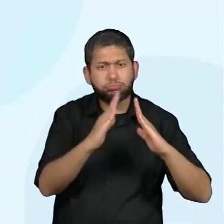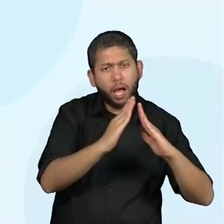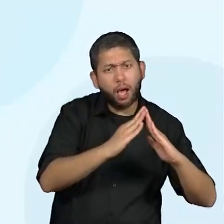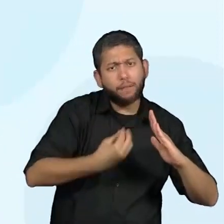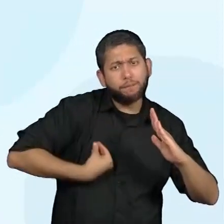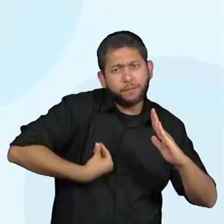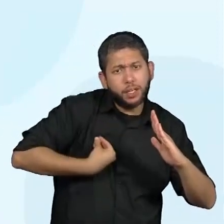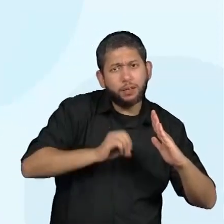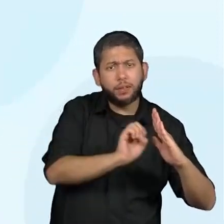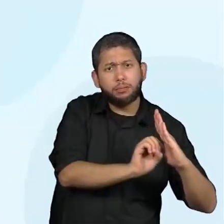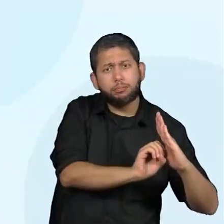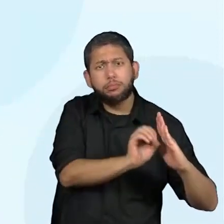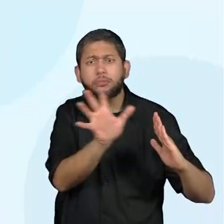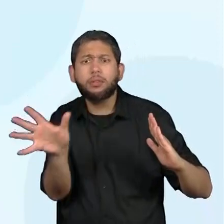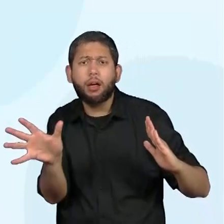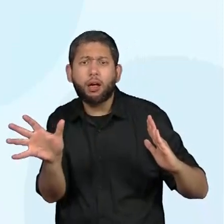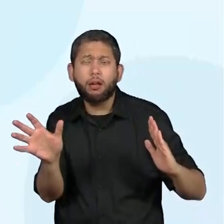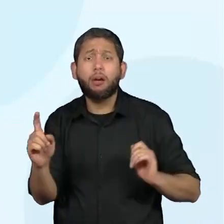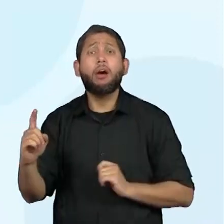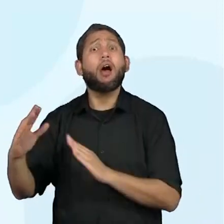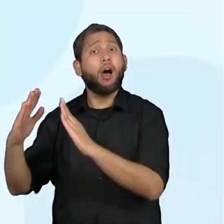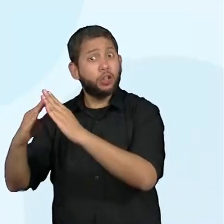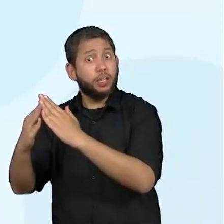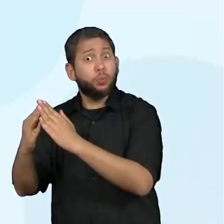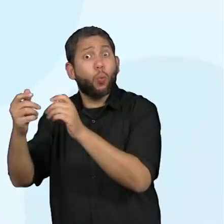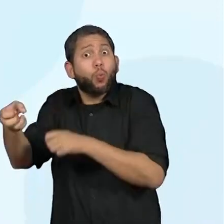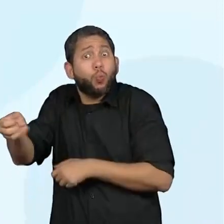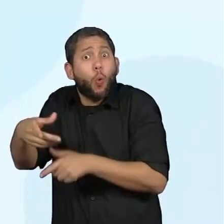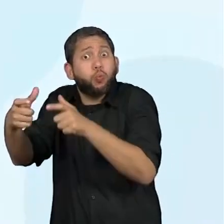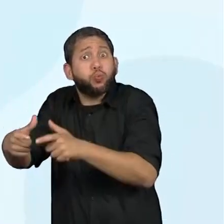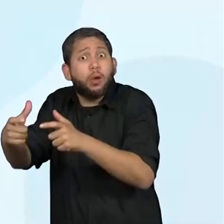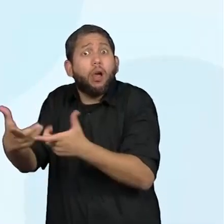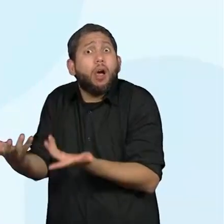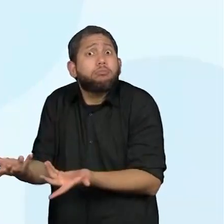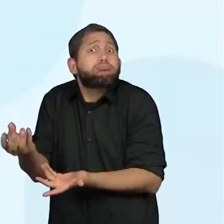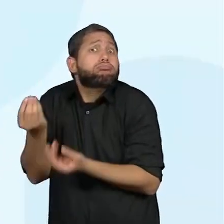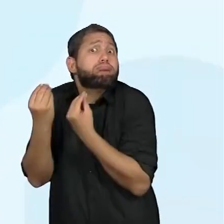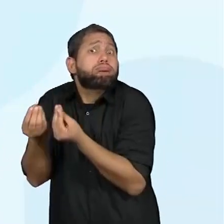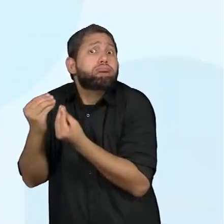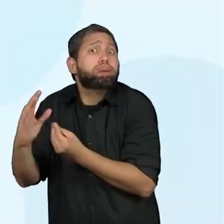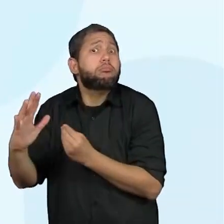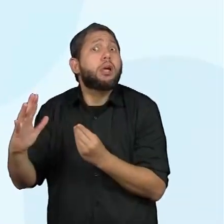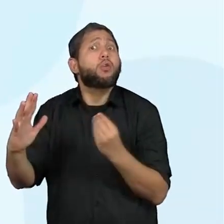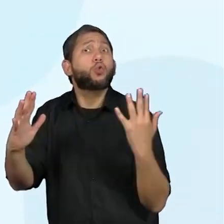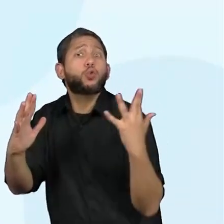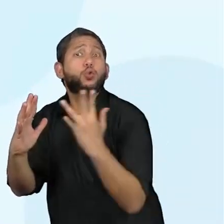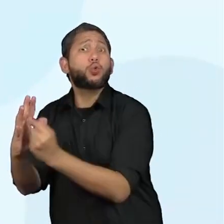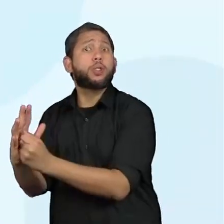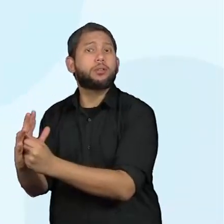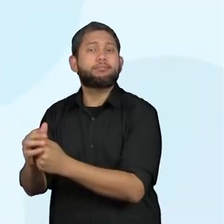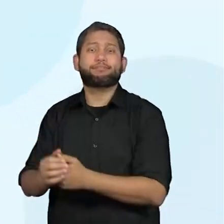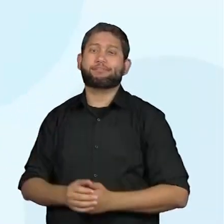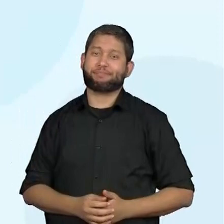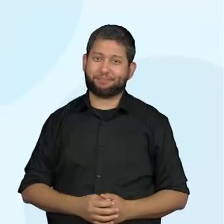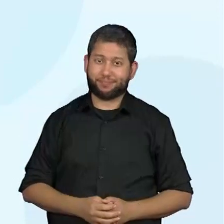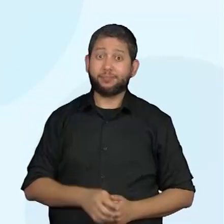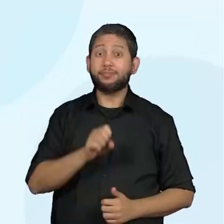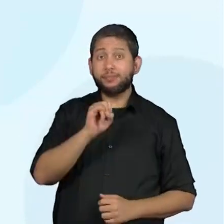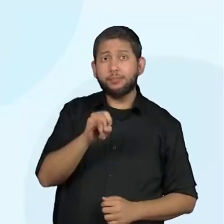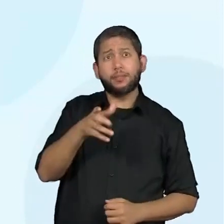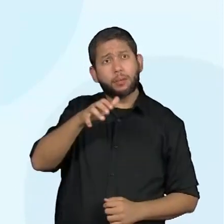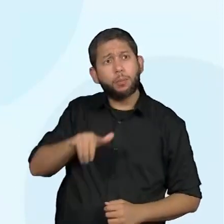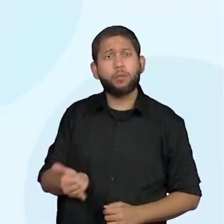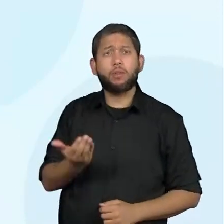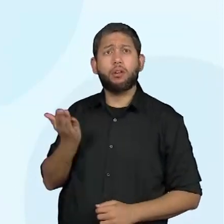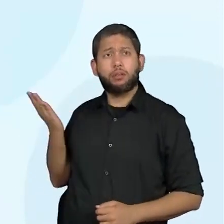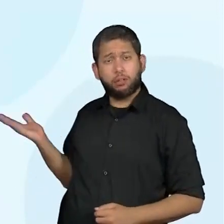mesmo, lembrando que no material de vocês, o Ler e Escrever, Sociedade e Natureza, do currículo em ação, no material do aluno,